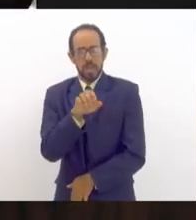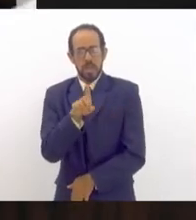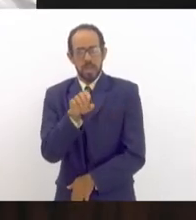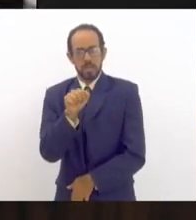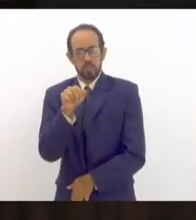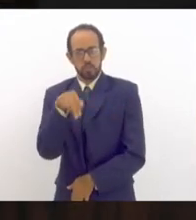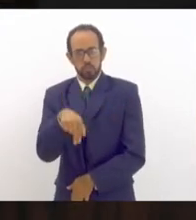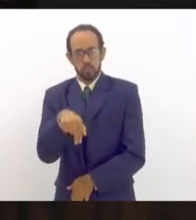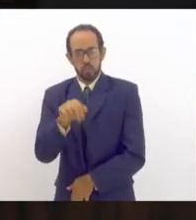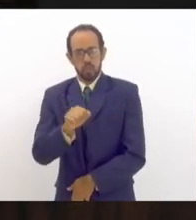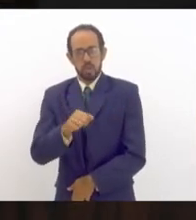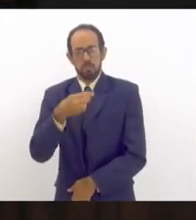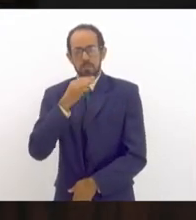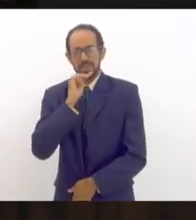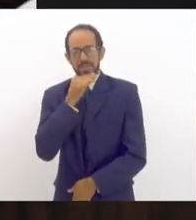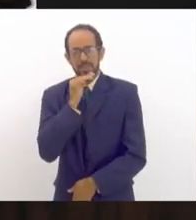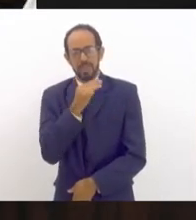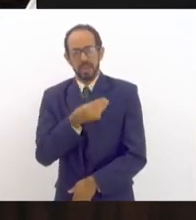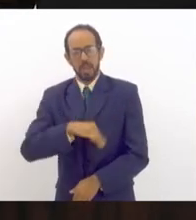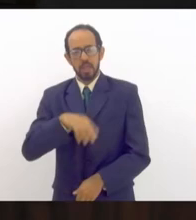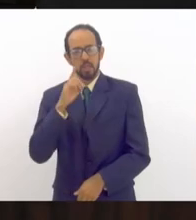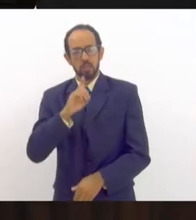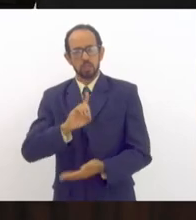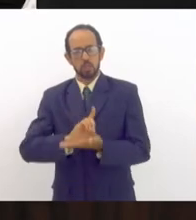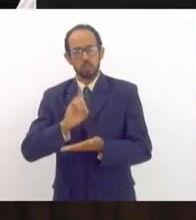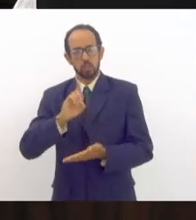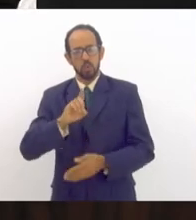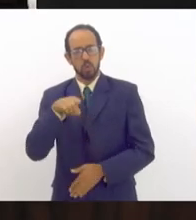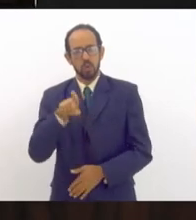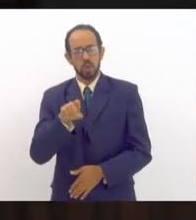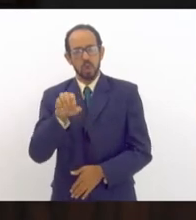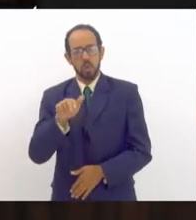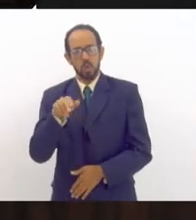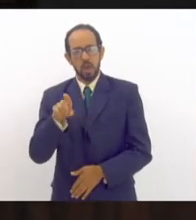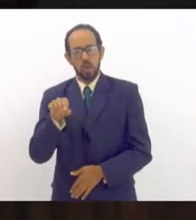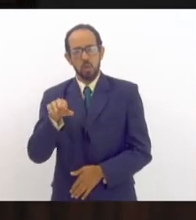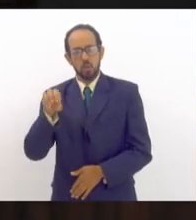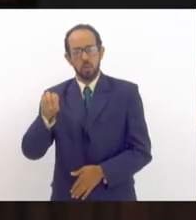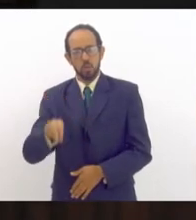Chiquinho da Mangueira e Doutor deudalto e Márcio